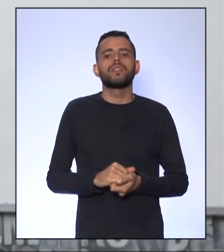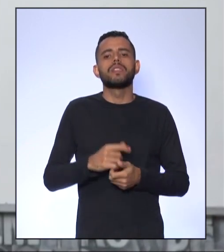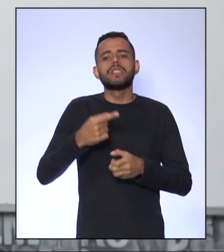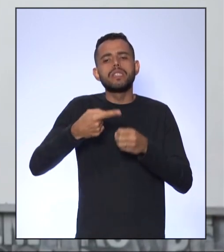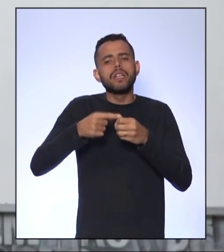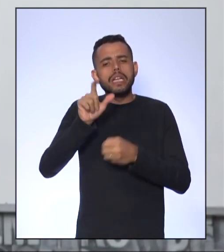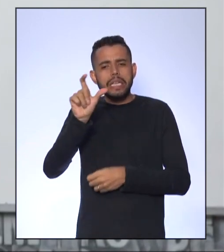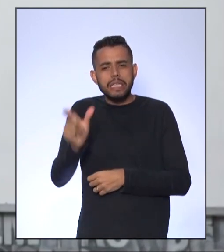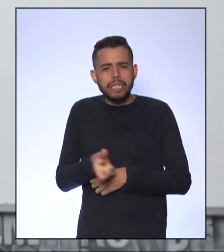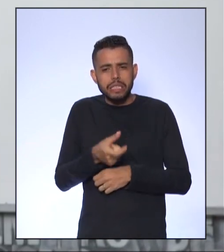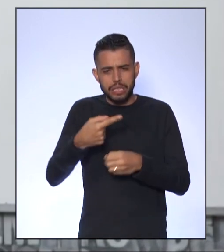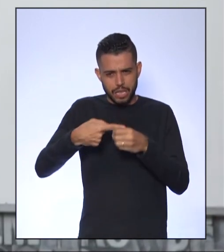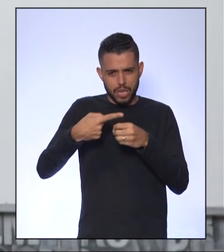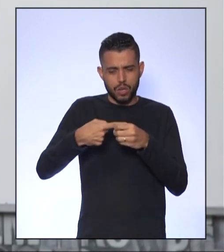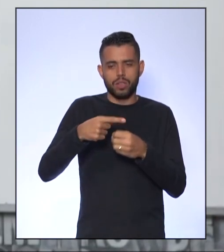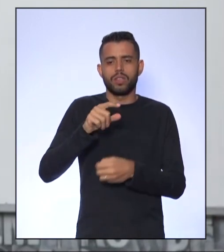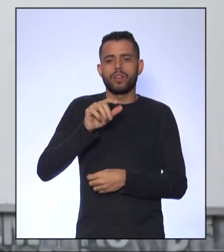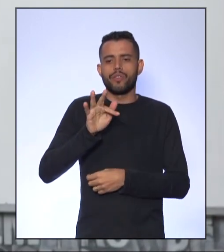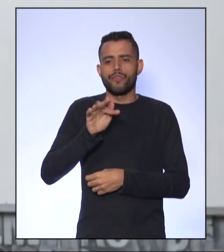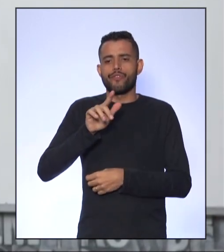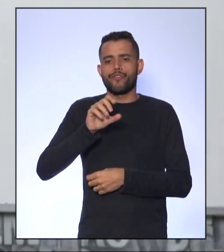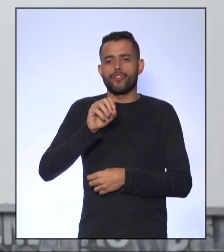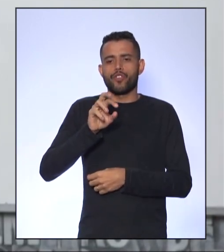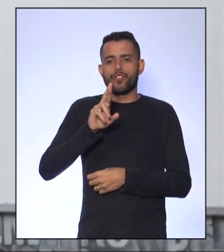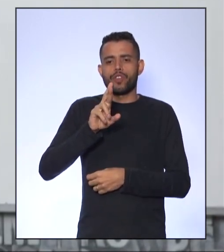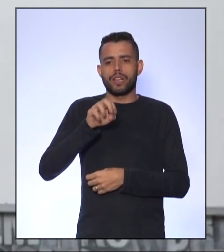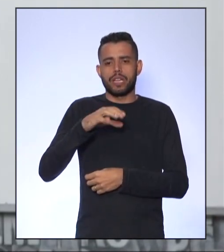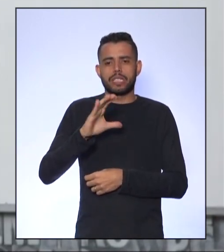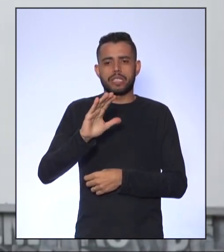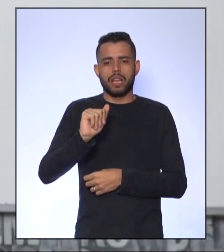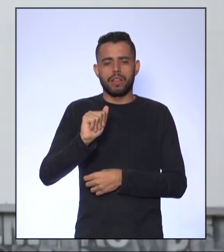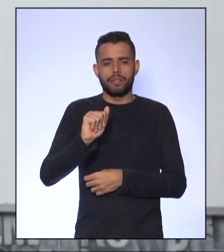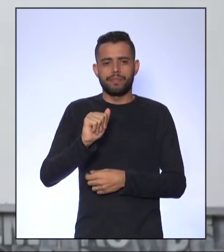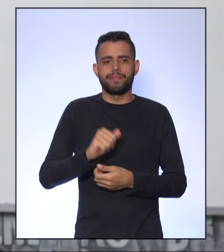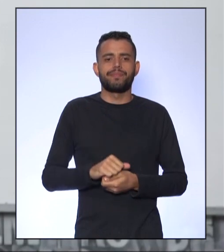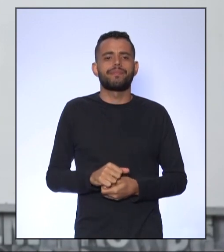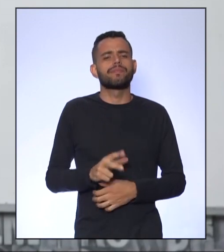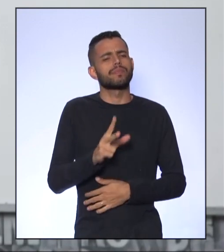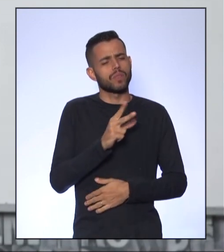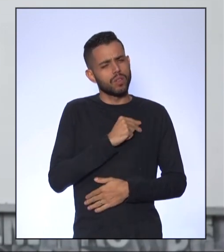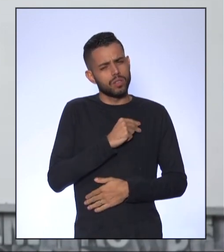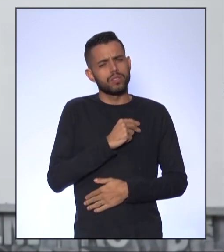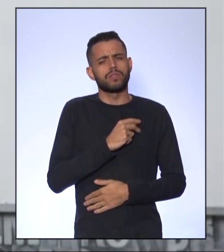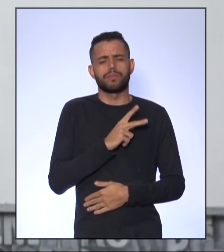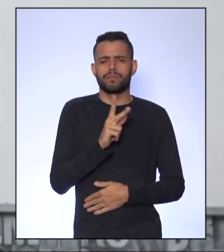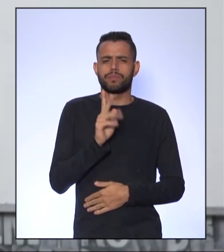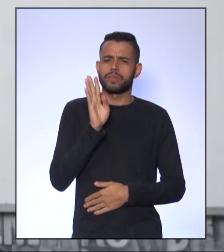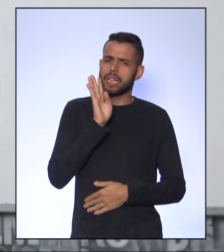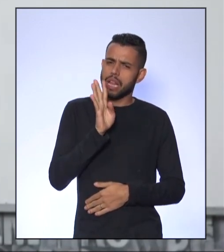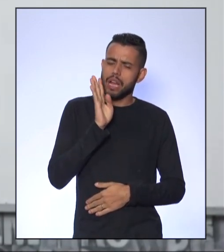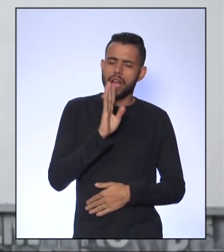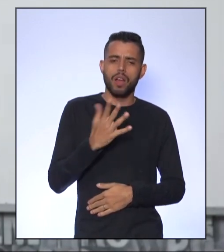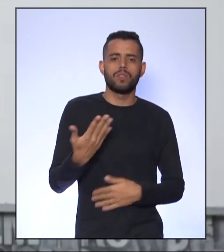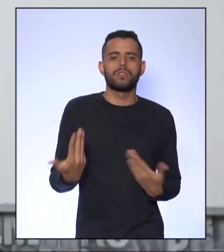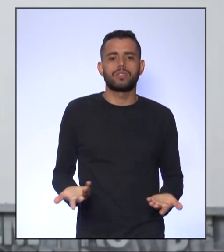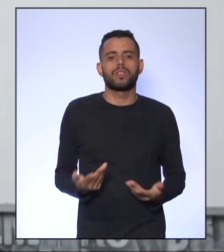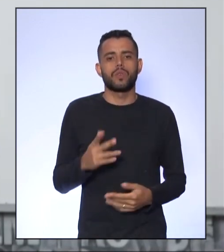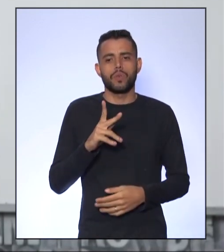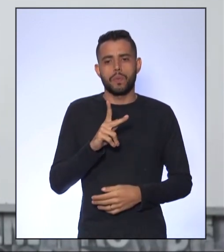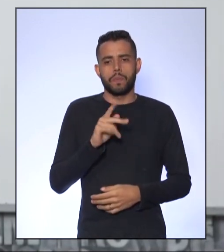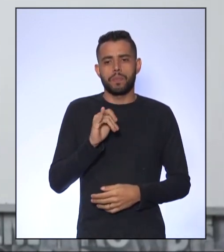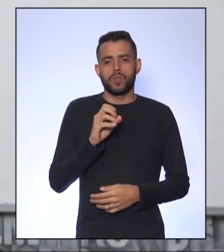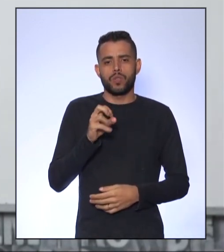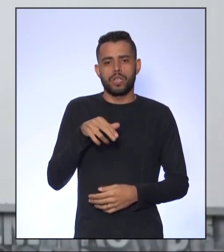Florença, um grande centro comercial. Caraca, professor, legal. Então, o pioneirismo vincula